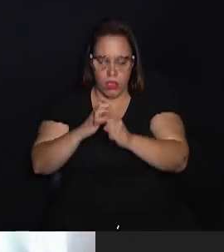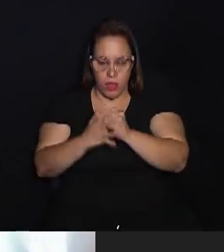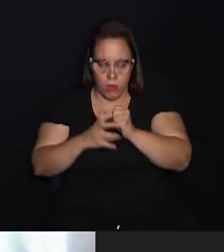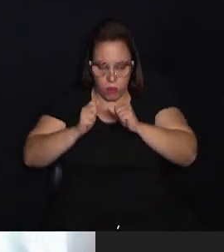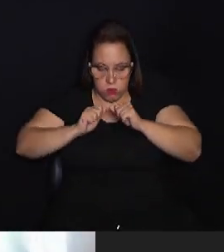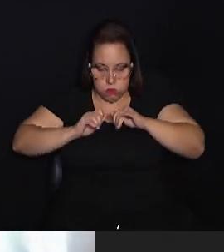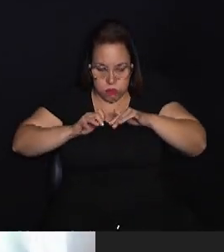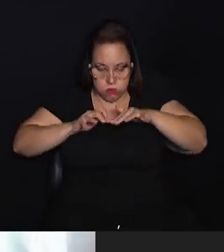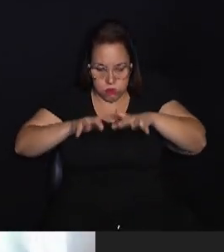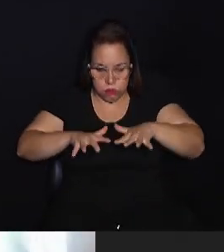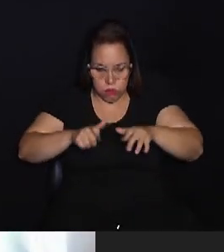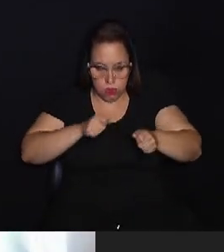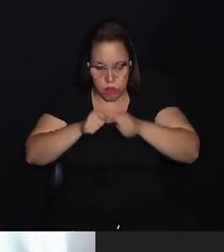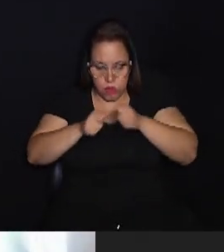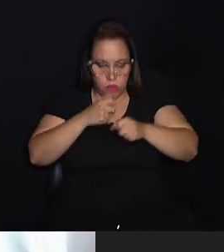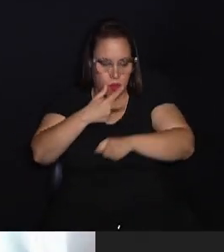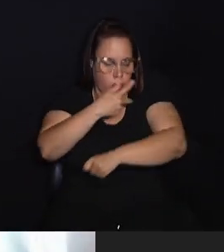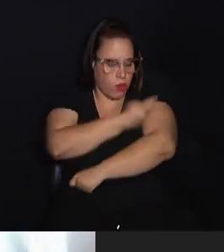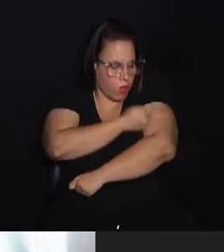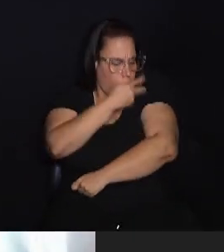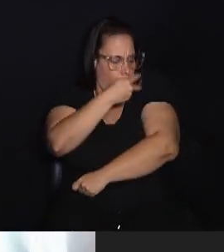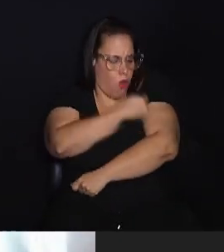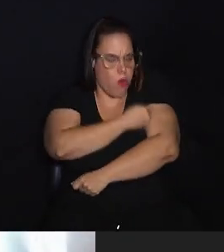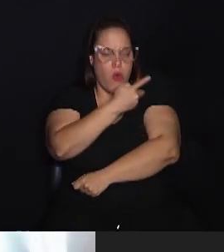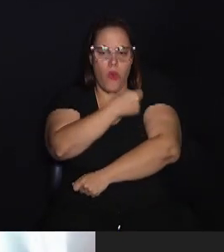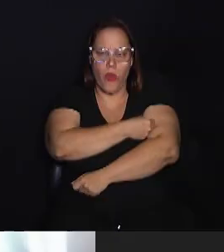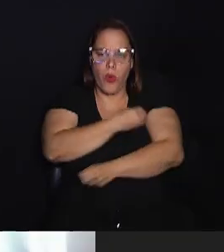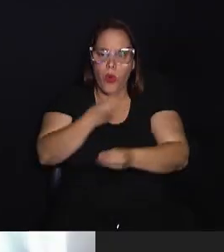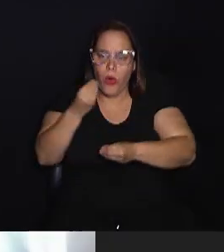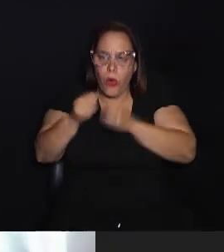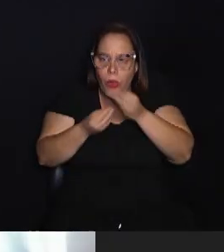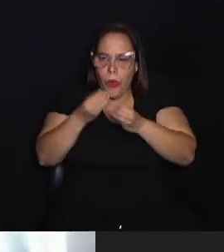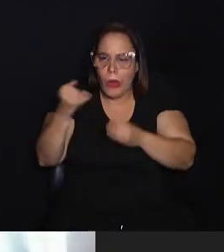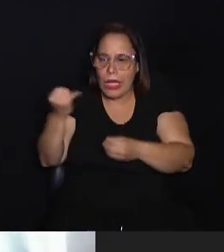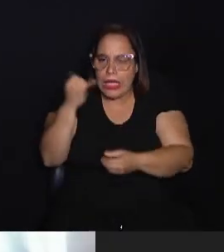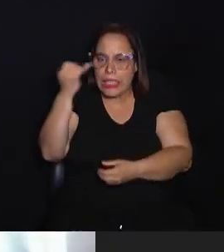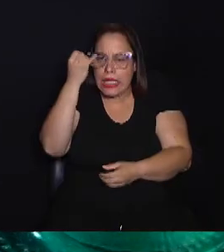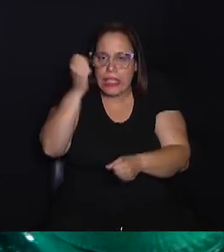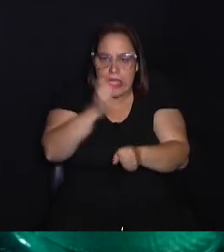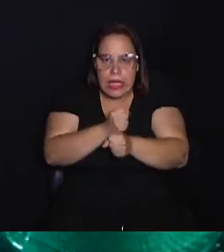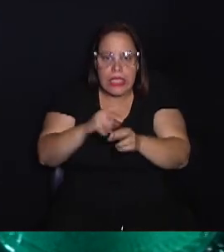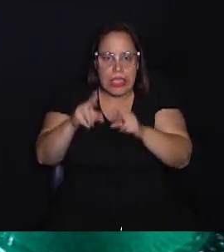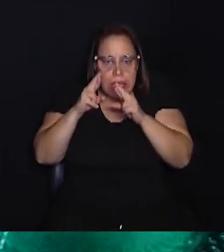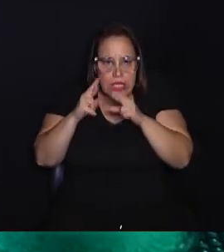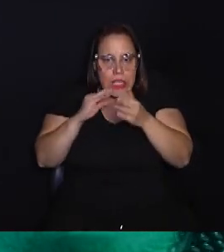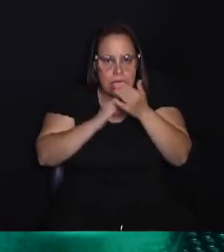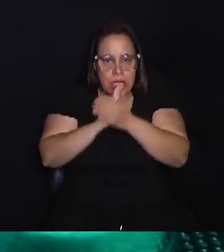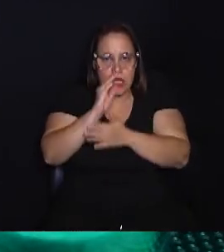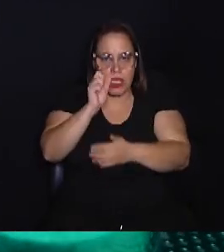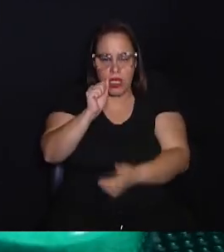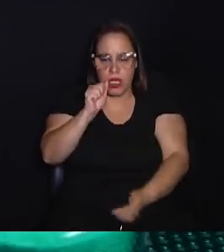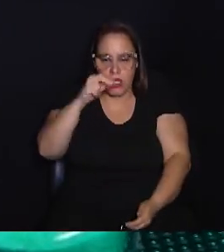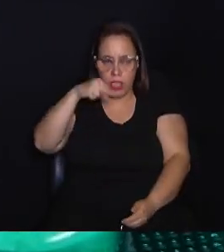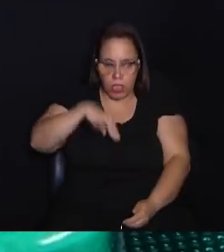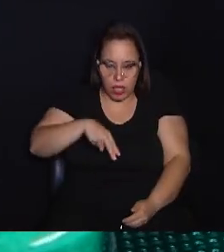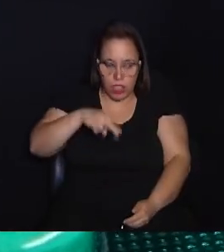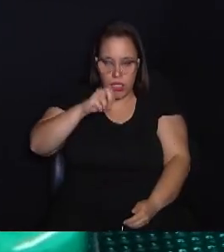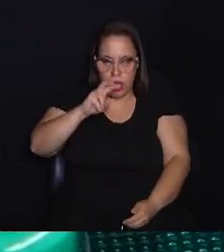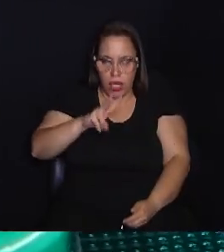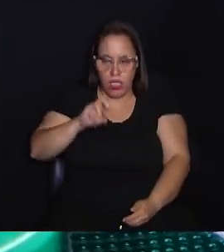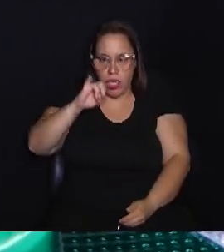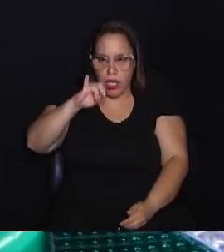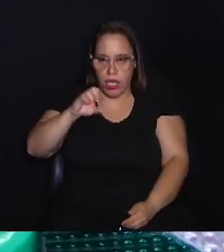toda a questão da regulamentação das vacinas, como era importante aguardar a aprovação da Anvisa. Isso acontece para